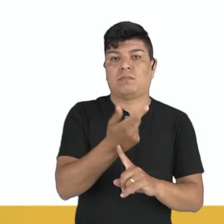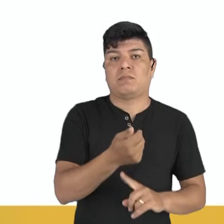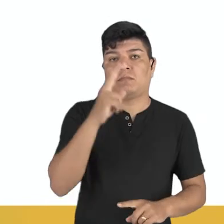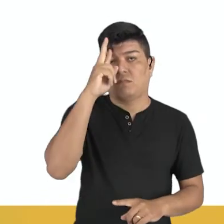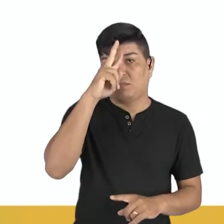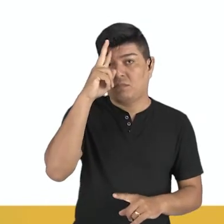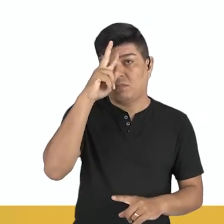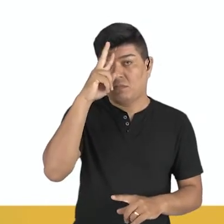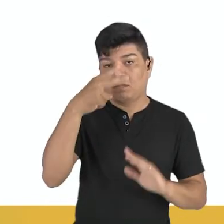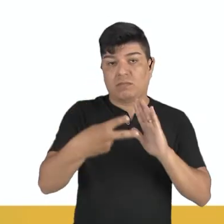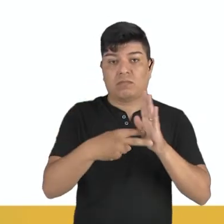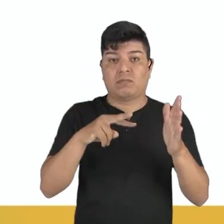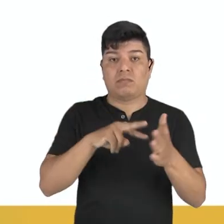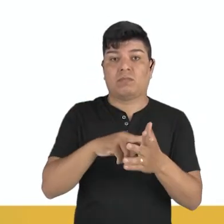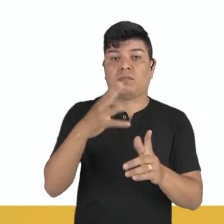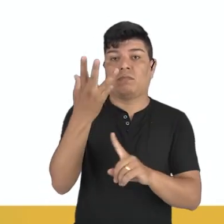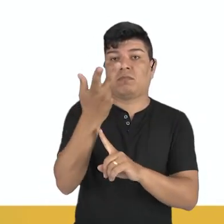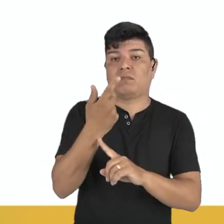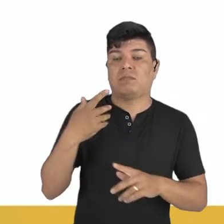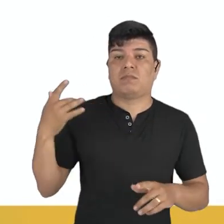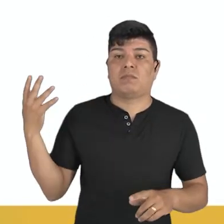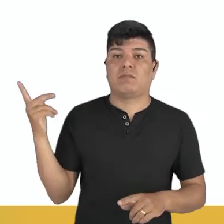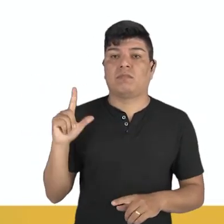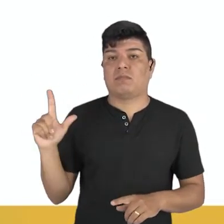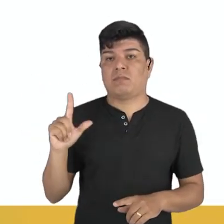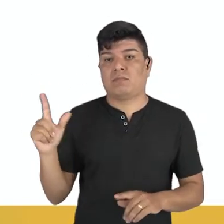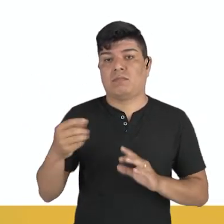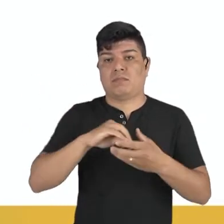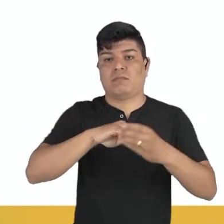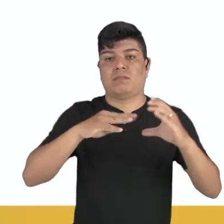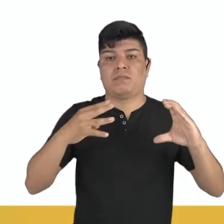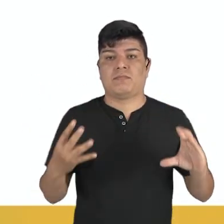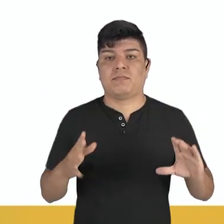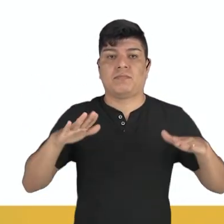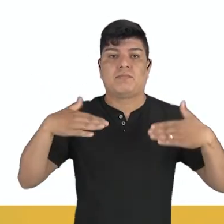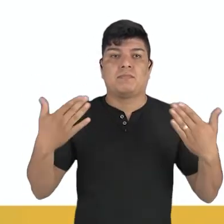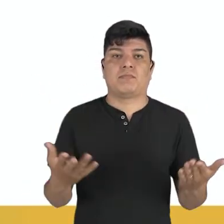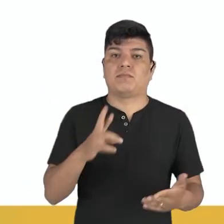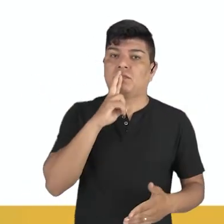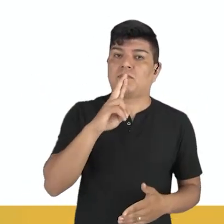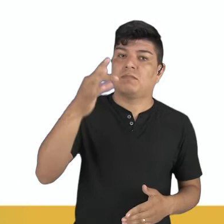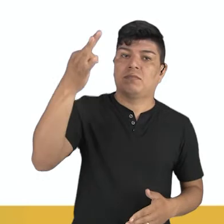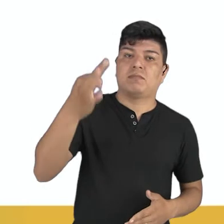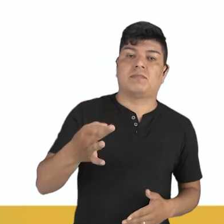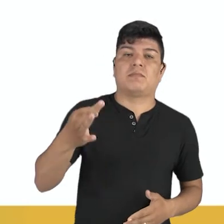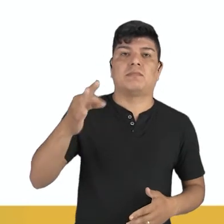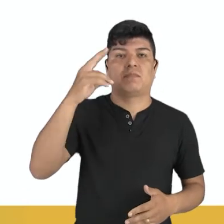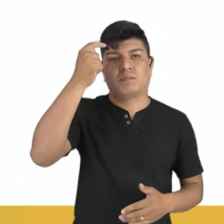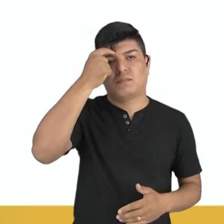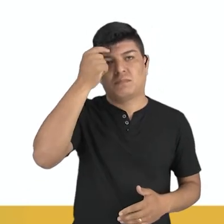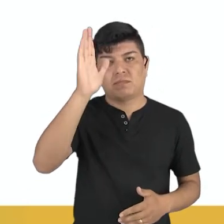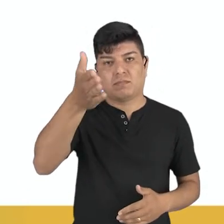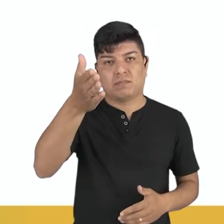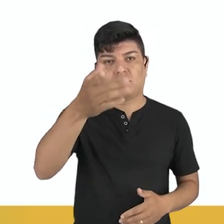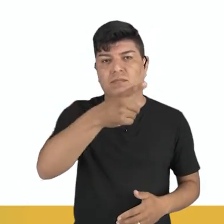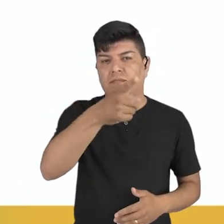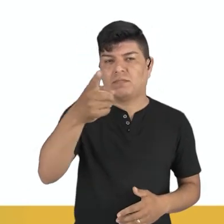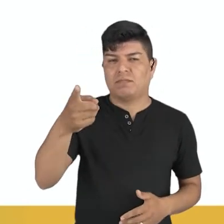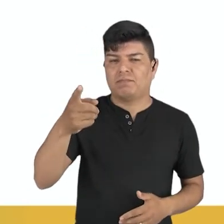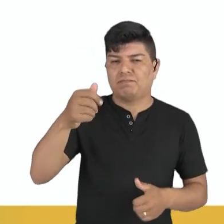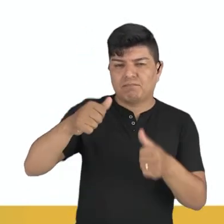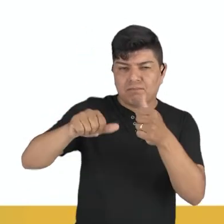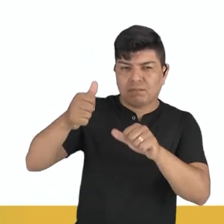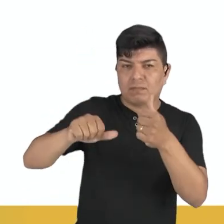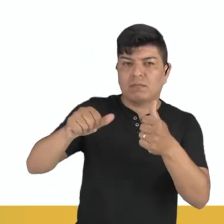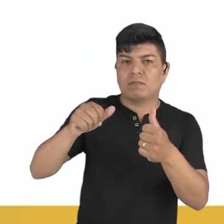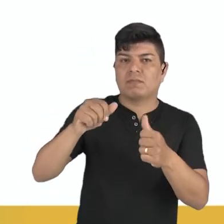lembre-se O que é arte e as características dela e qual é a alternativa correta pensaram aí deram